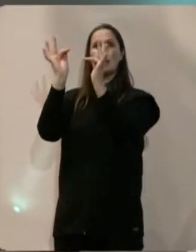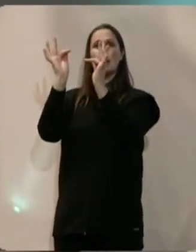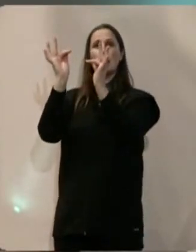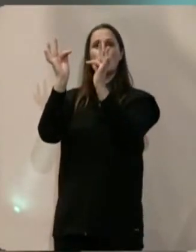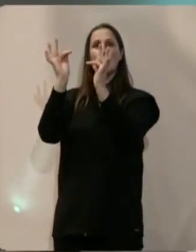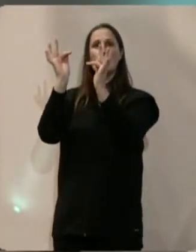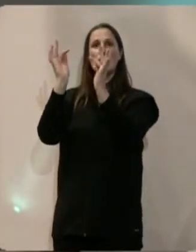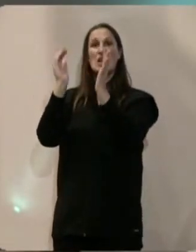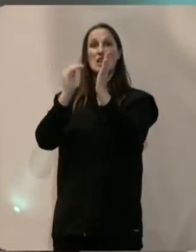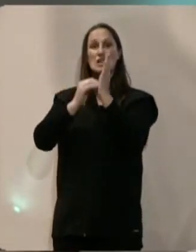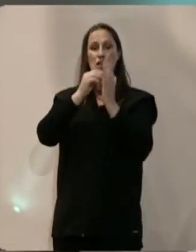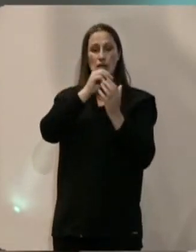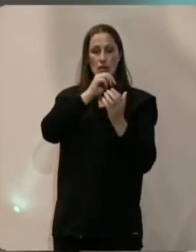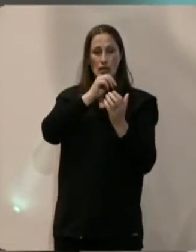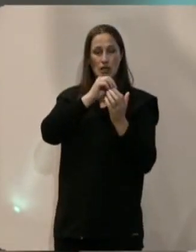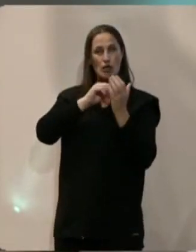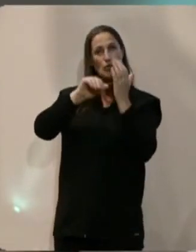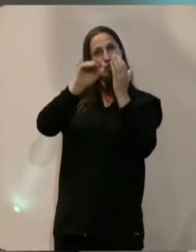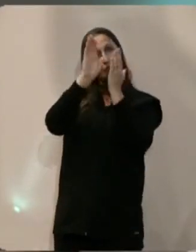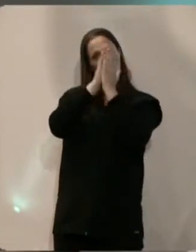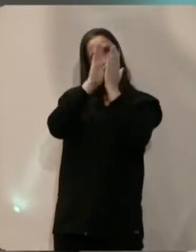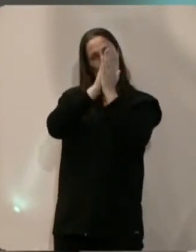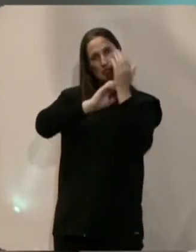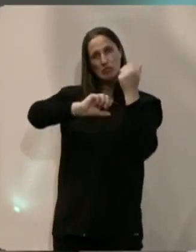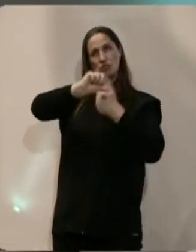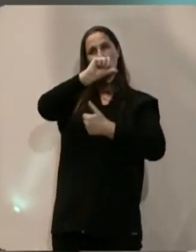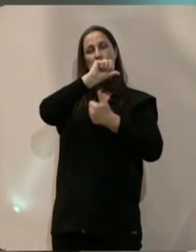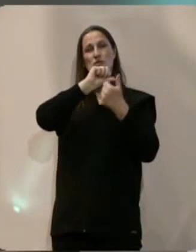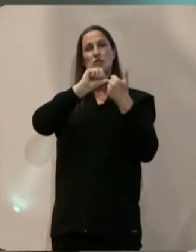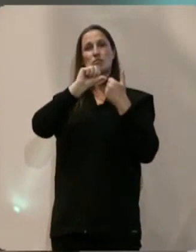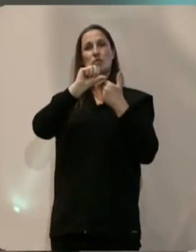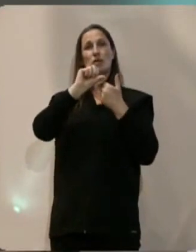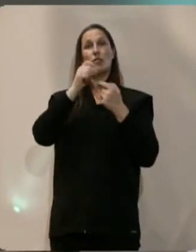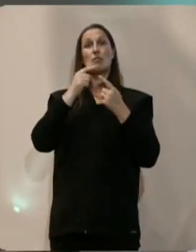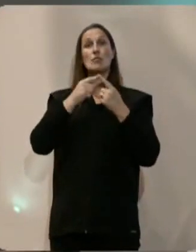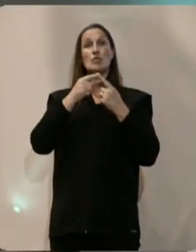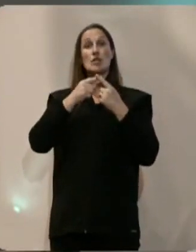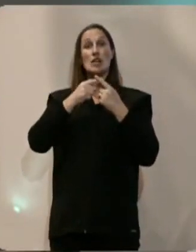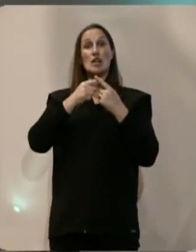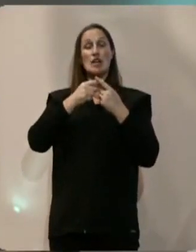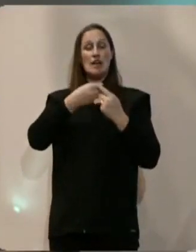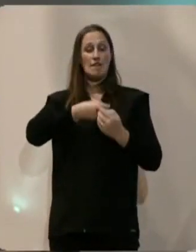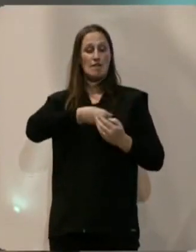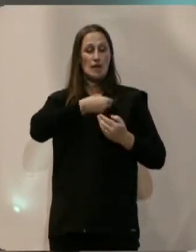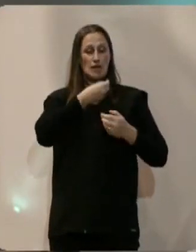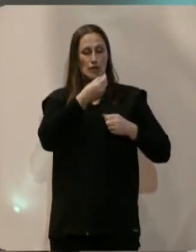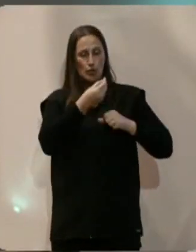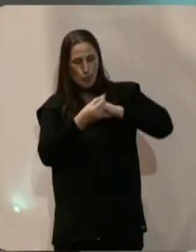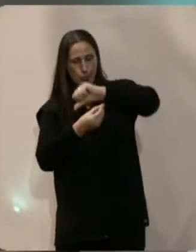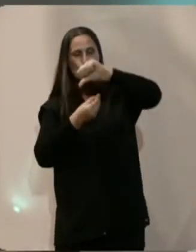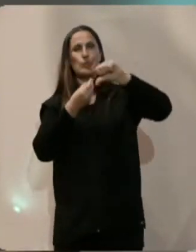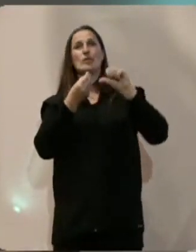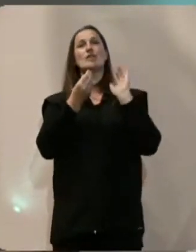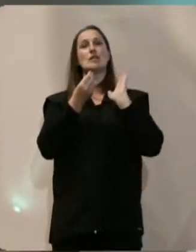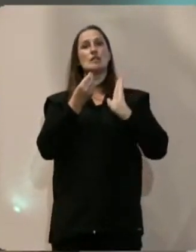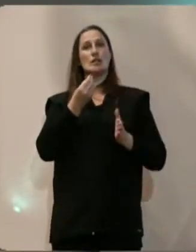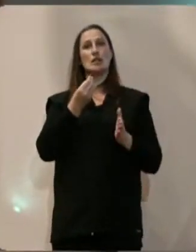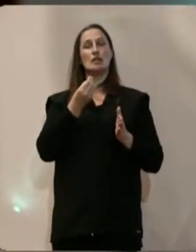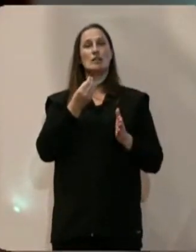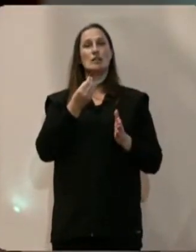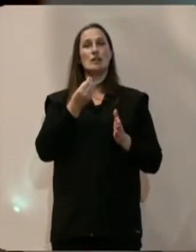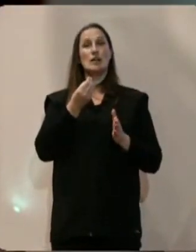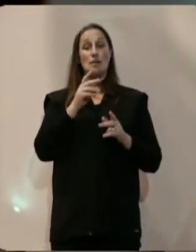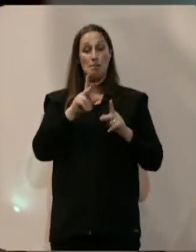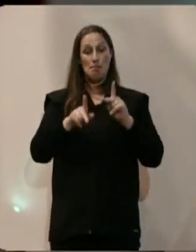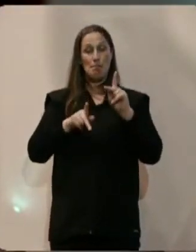as orações deles, porque eu vou transformar a vida inteira deles. Que esse